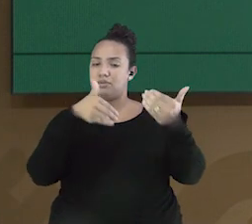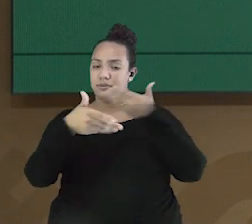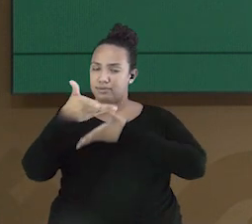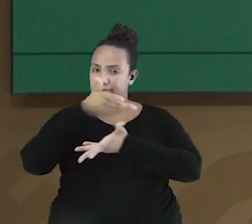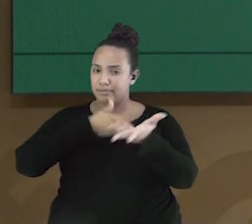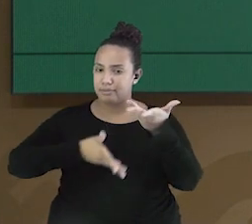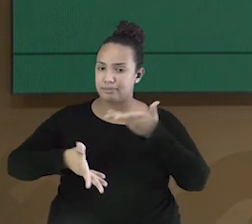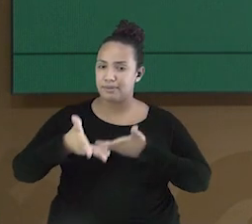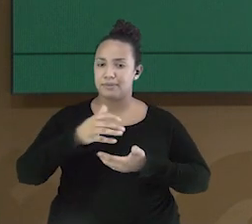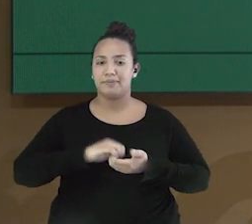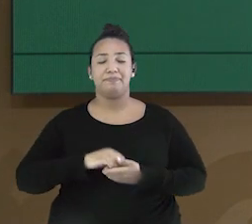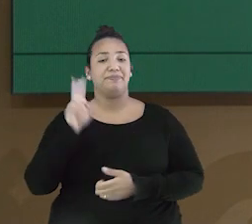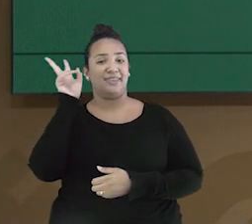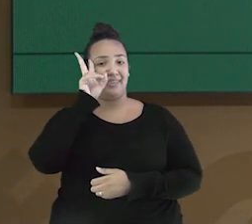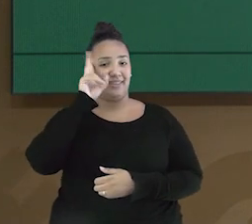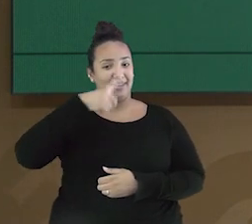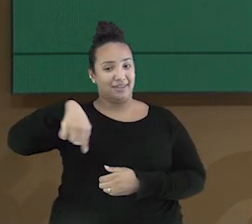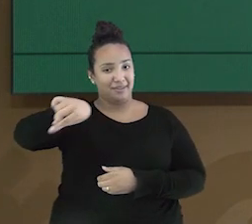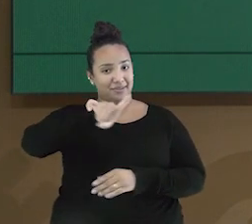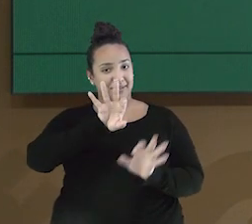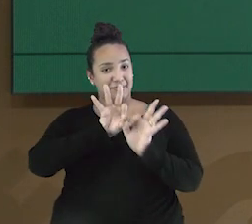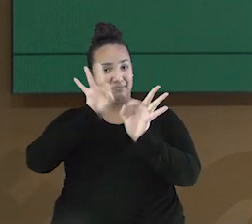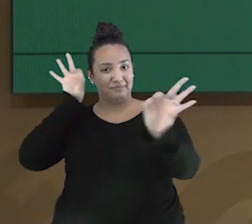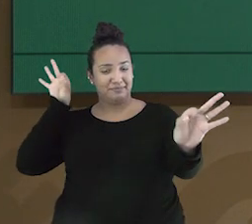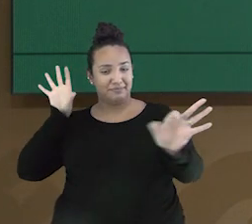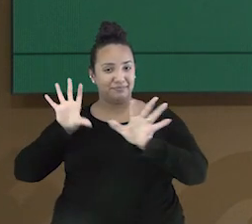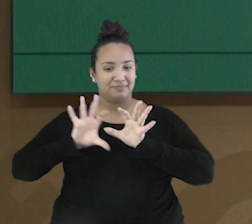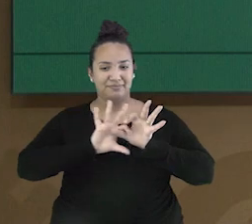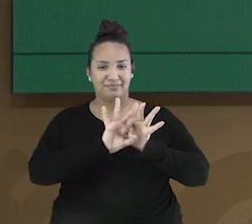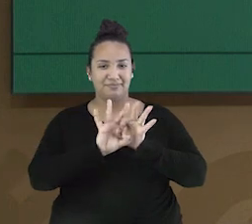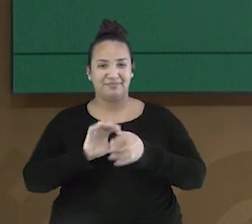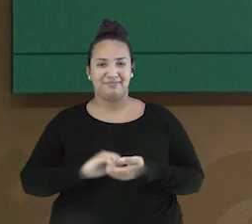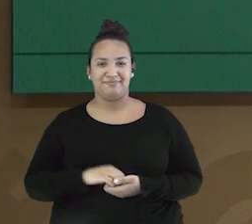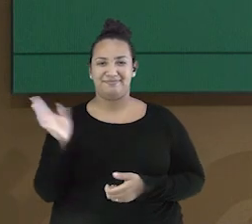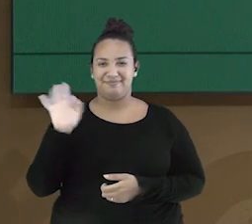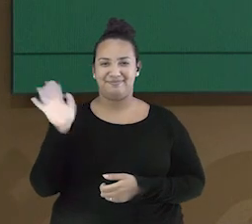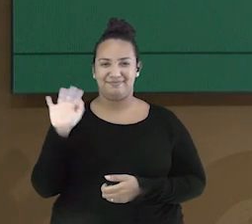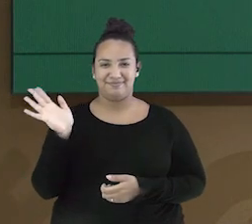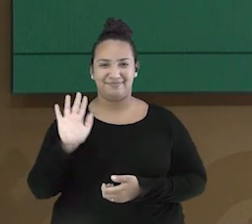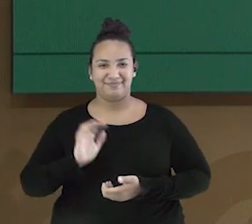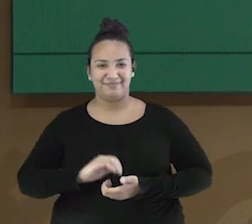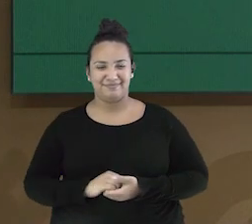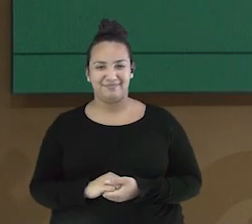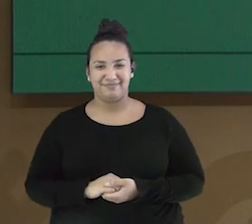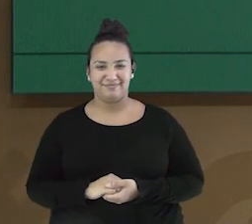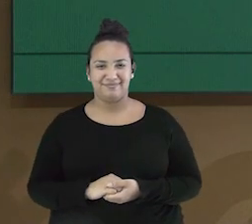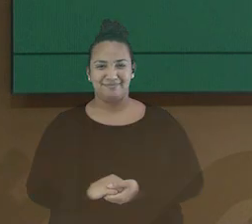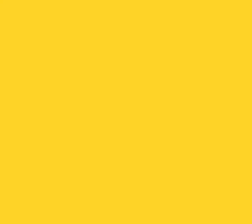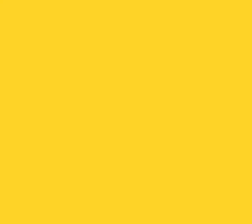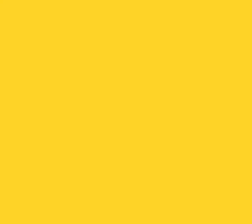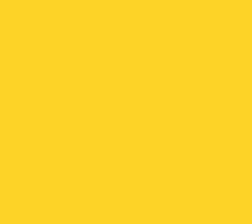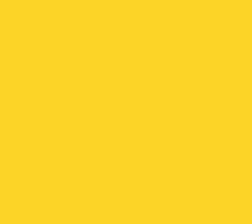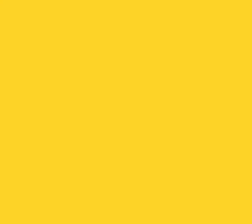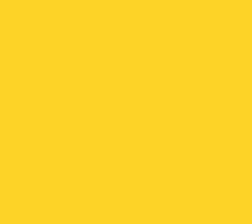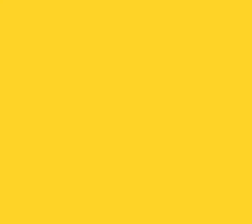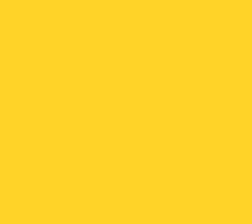aula. E lembre-se, mesmo distantes, estamos juntos. Tchau, até a próxima aula!